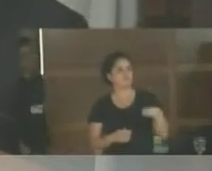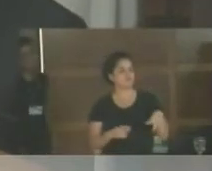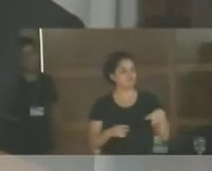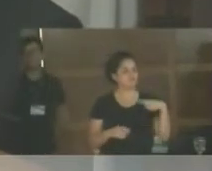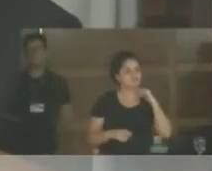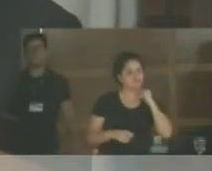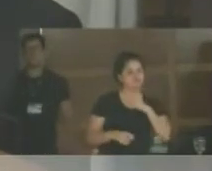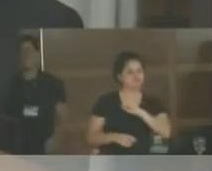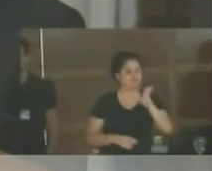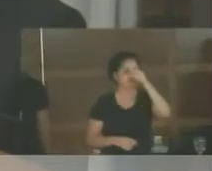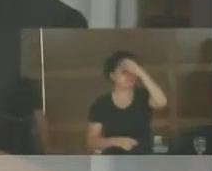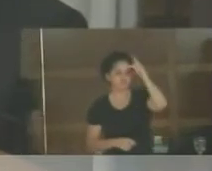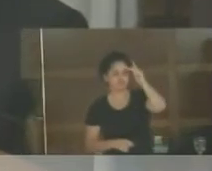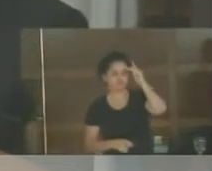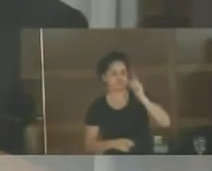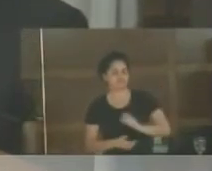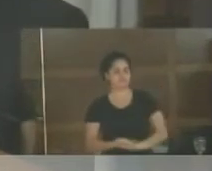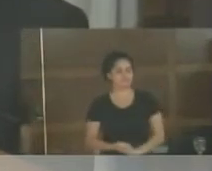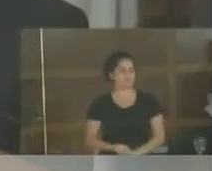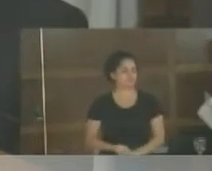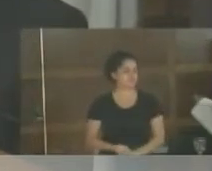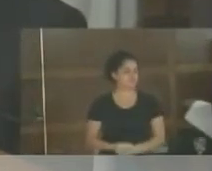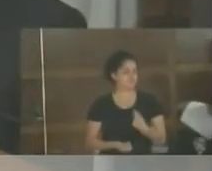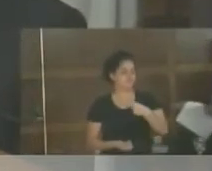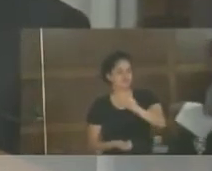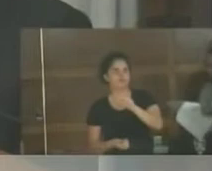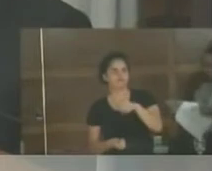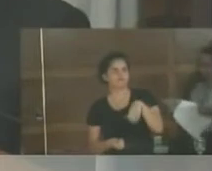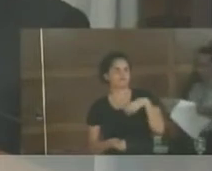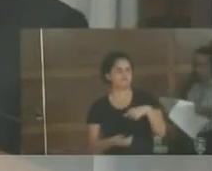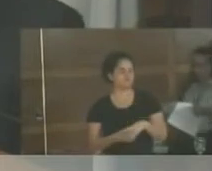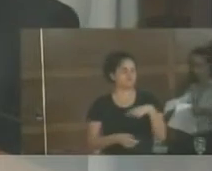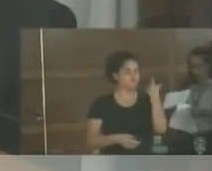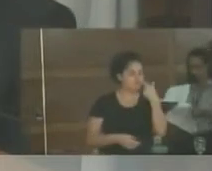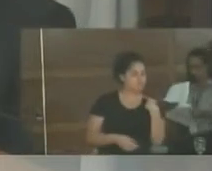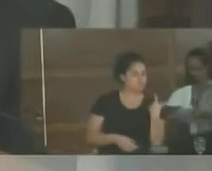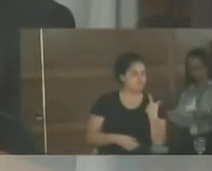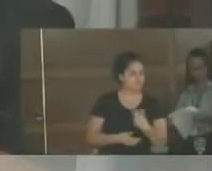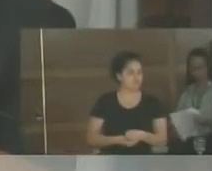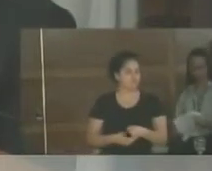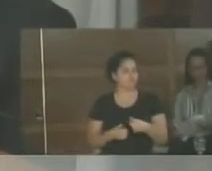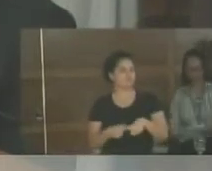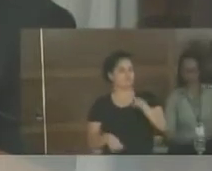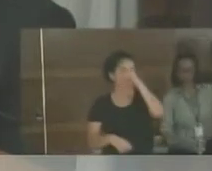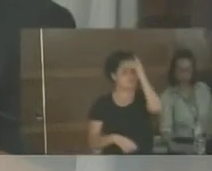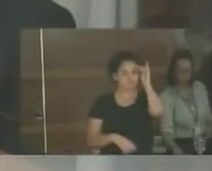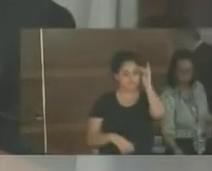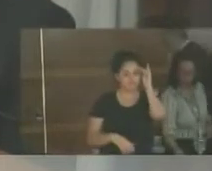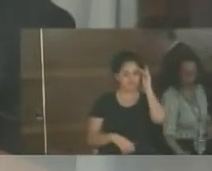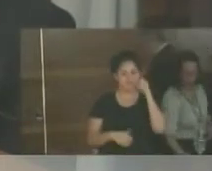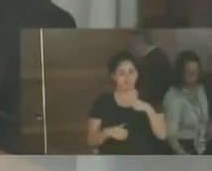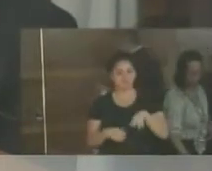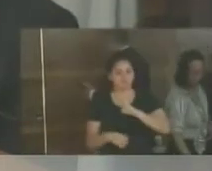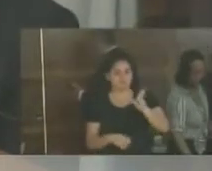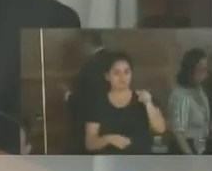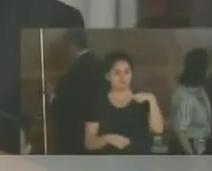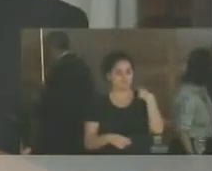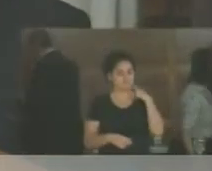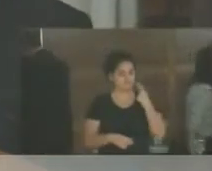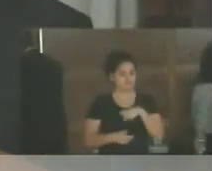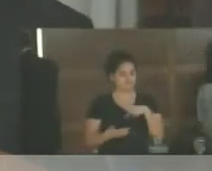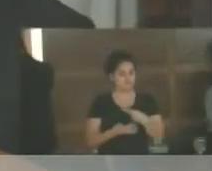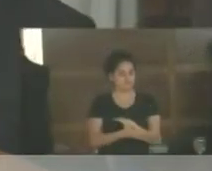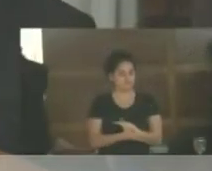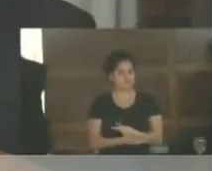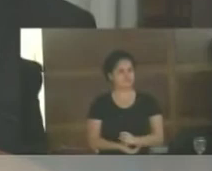na dívida ativa, suja o nome das pessoas, vai para a justiça, e fica aí o cidadão, que ganha o salário mínimo, com o nome sujo. Isso está